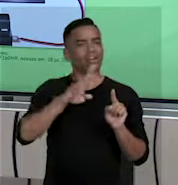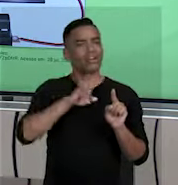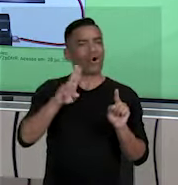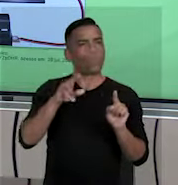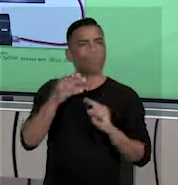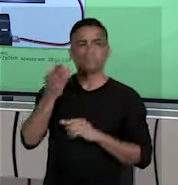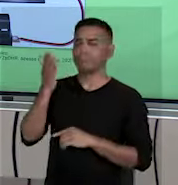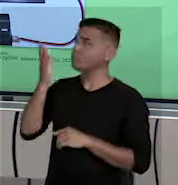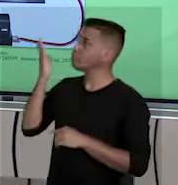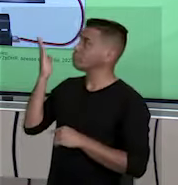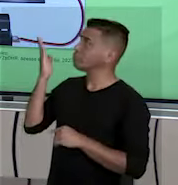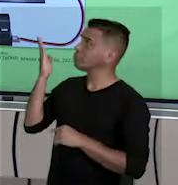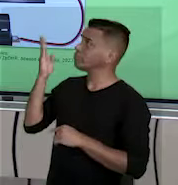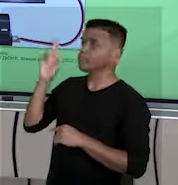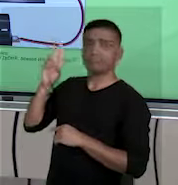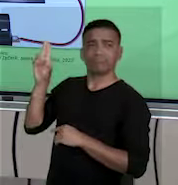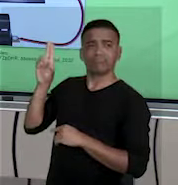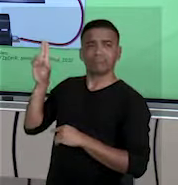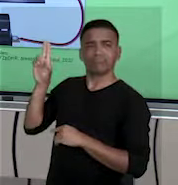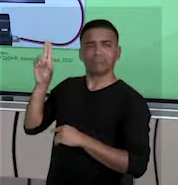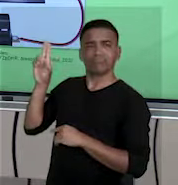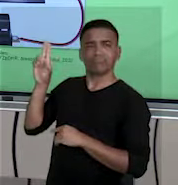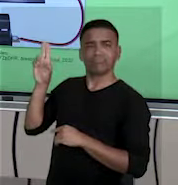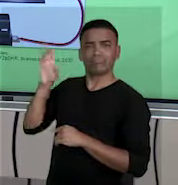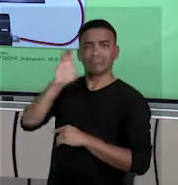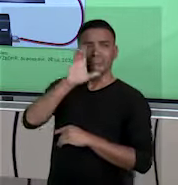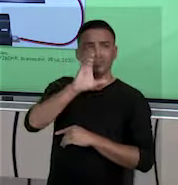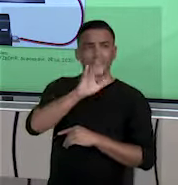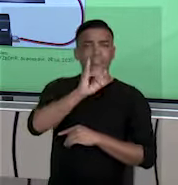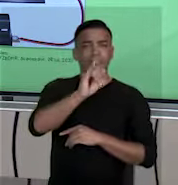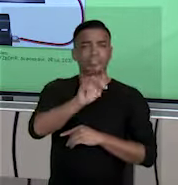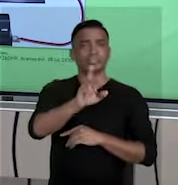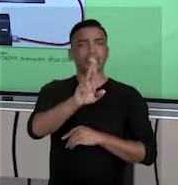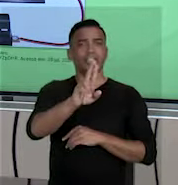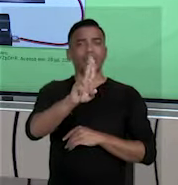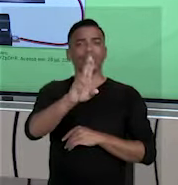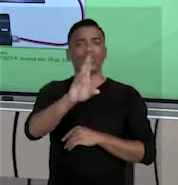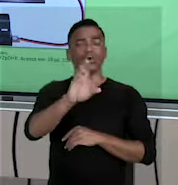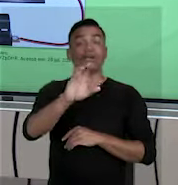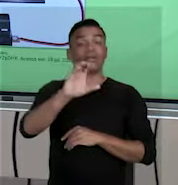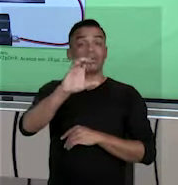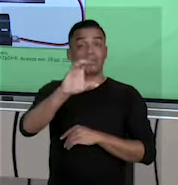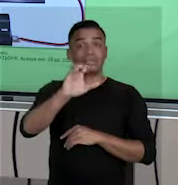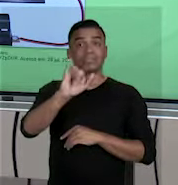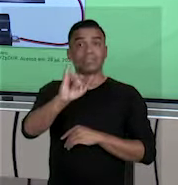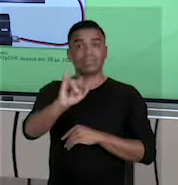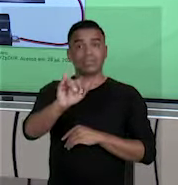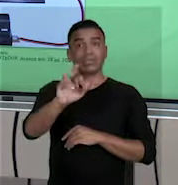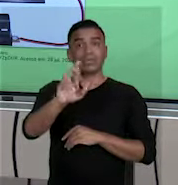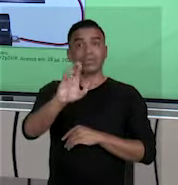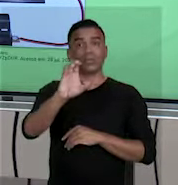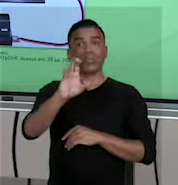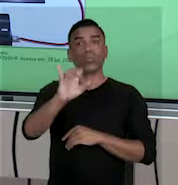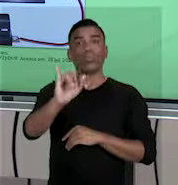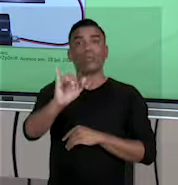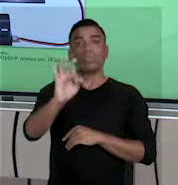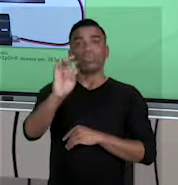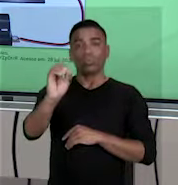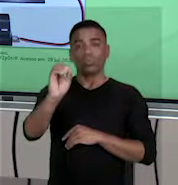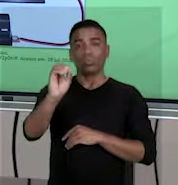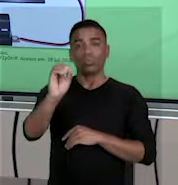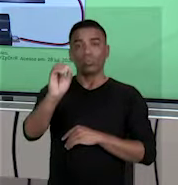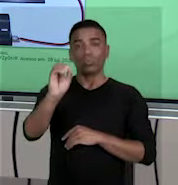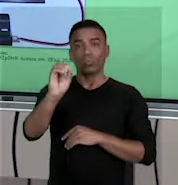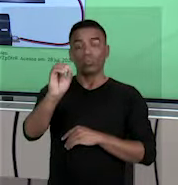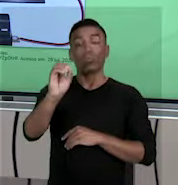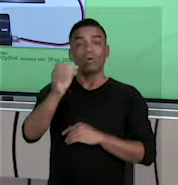nos diz já muita coisa, né? Circuito, algo que está ali fechado, né? E elétrico, ou seja, estão passando